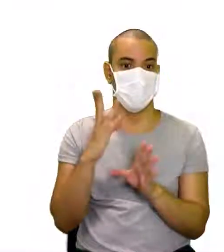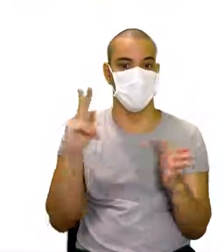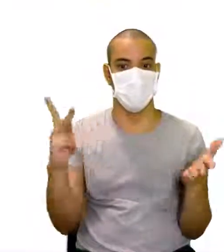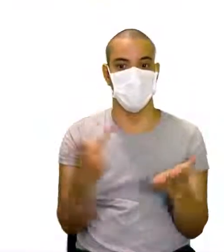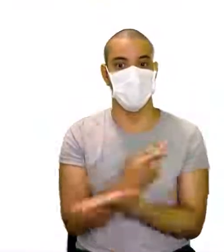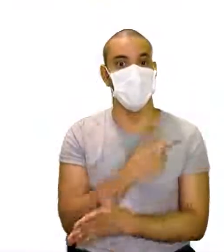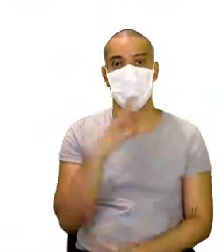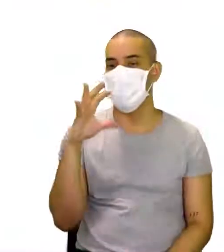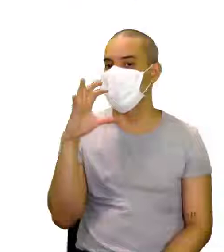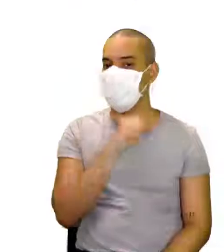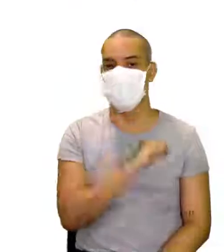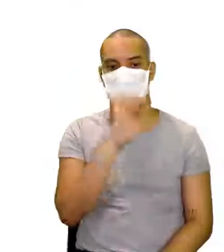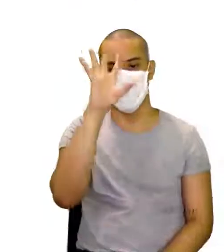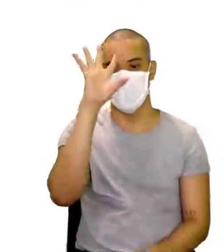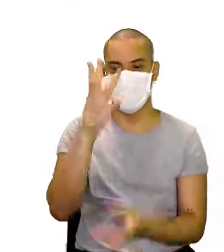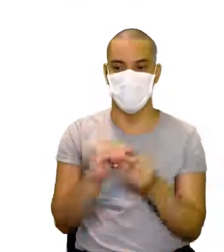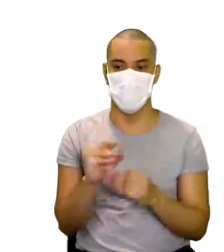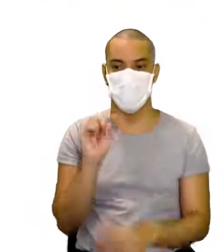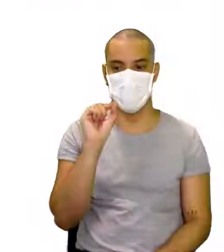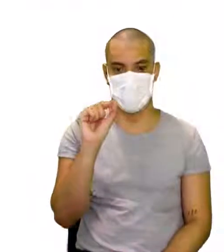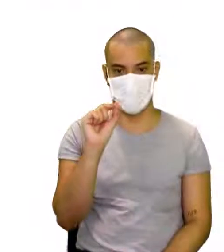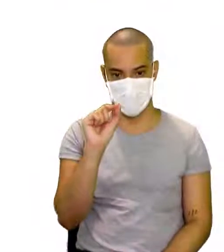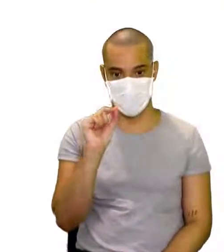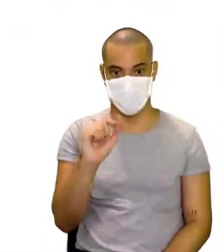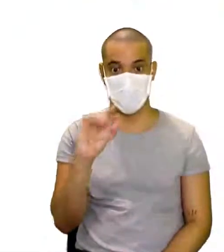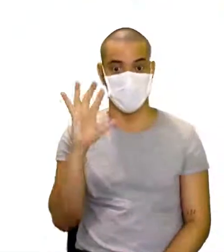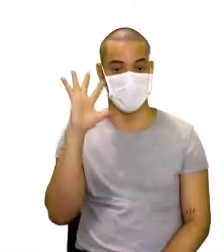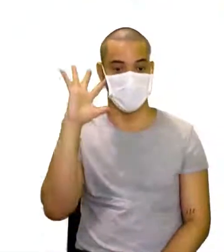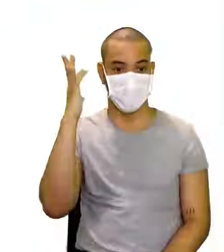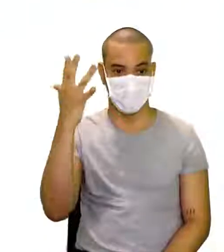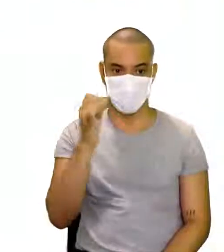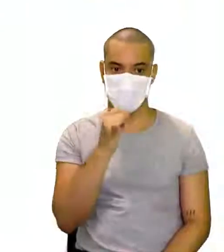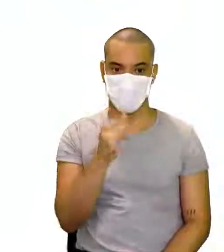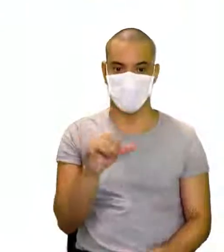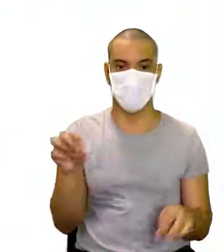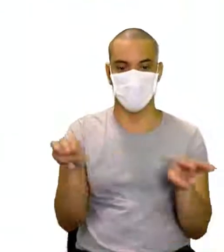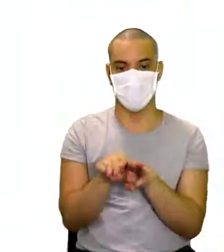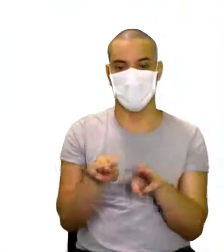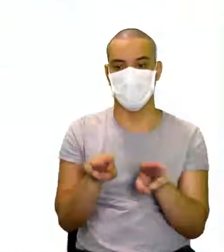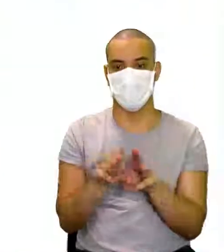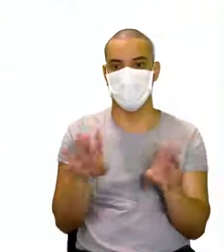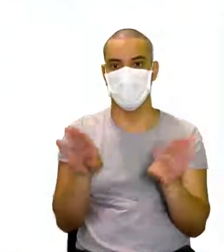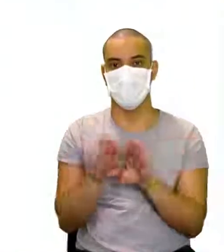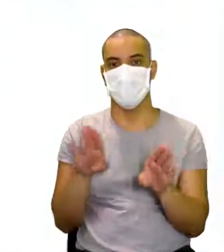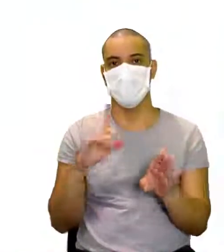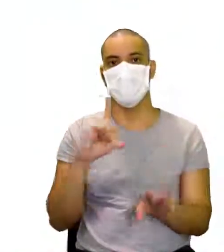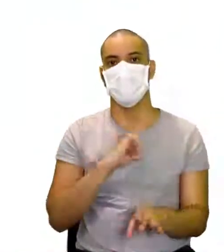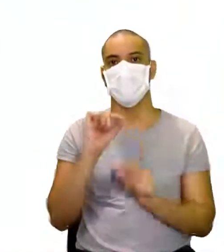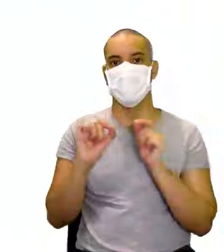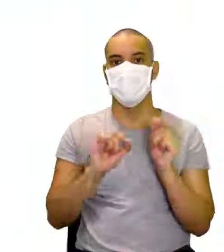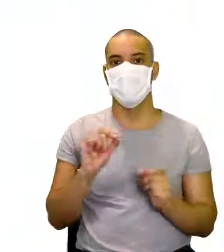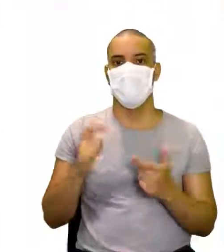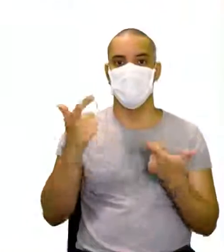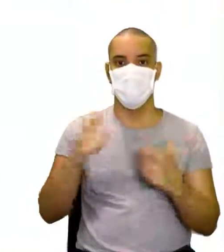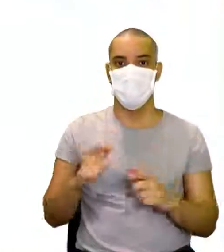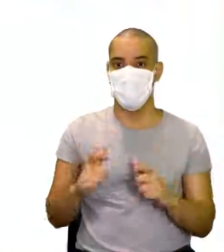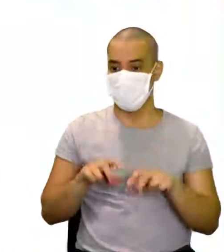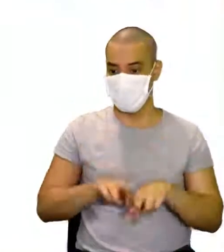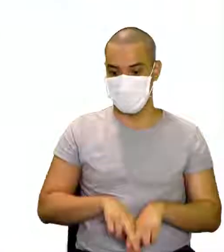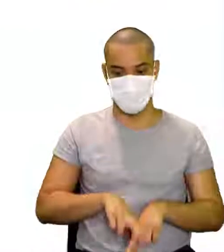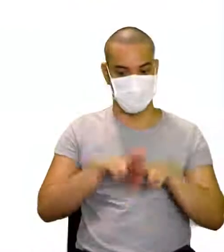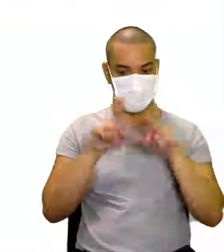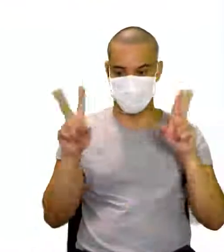de imediato a conclusão de que os fenômenos elétricos e magnéticos teriam naturezas